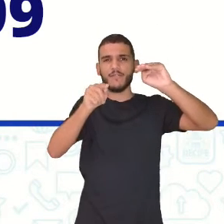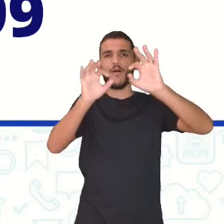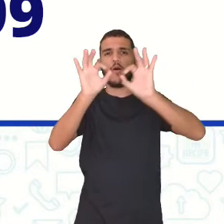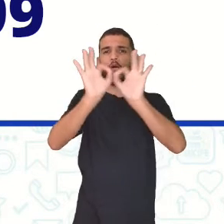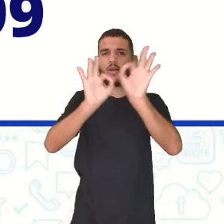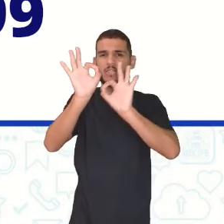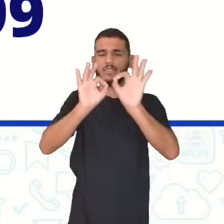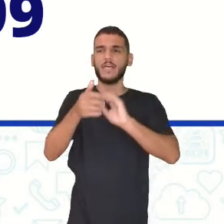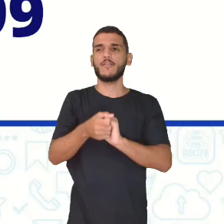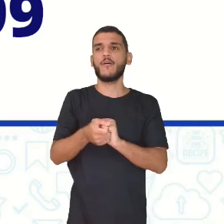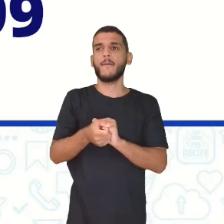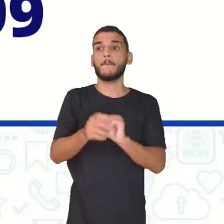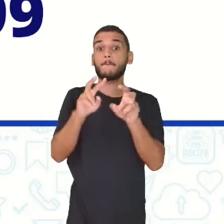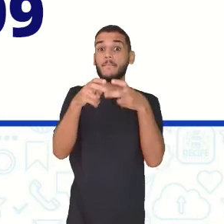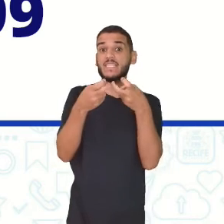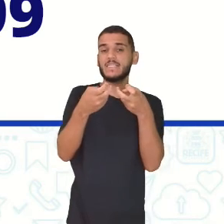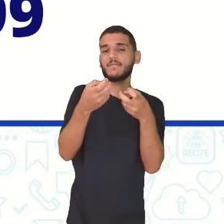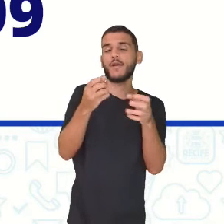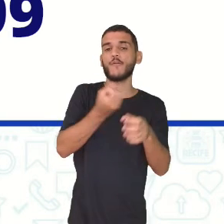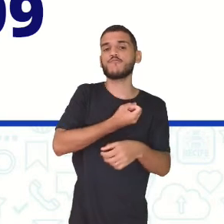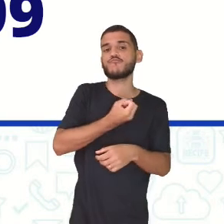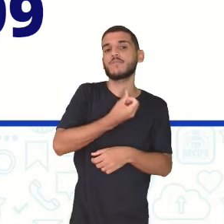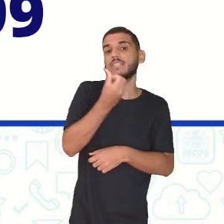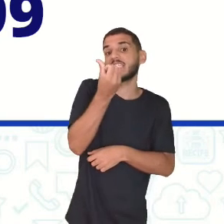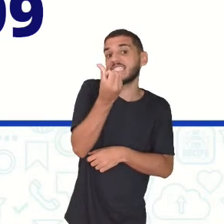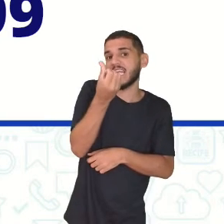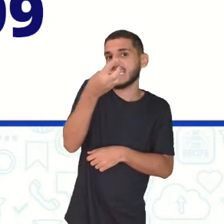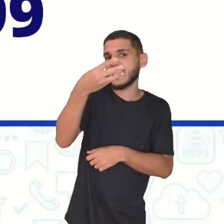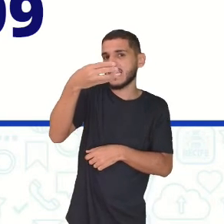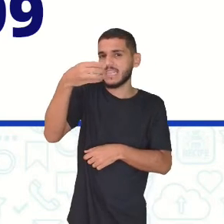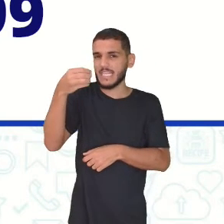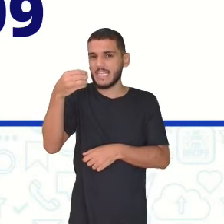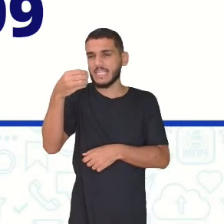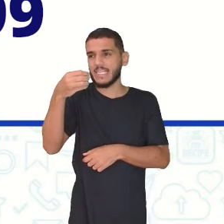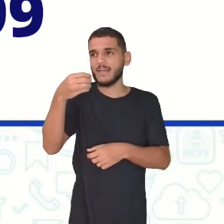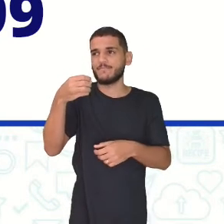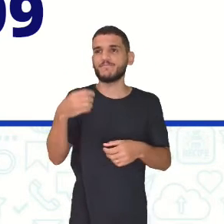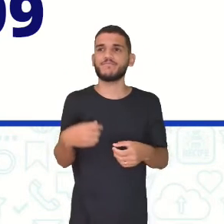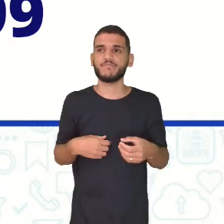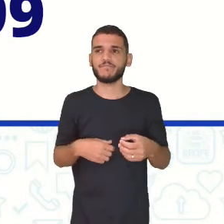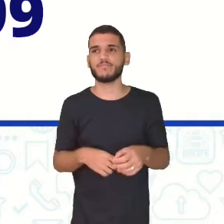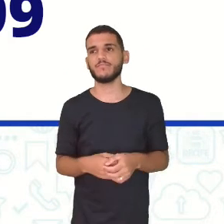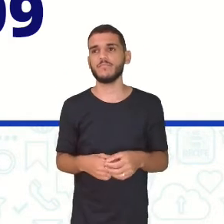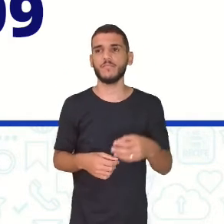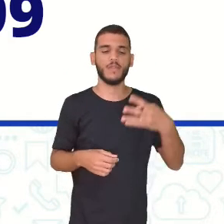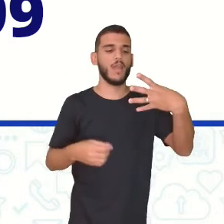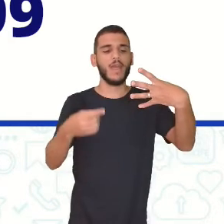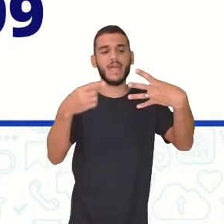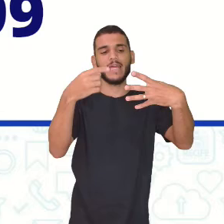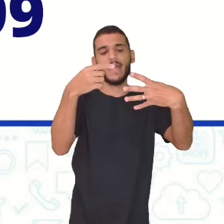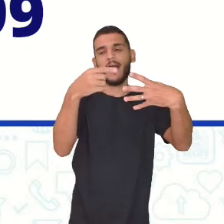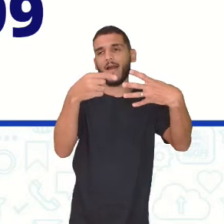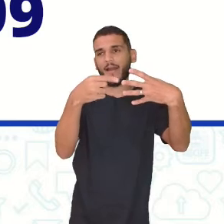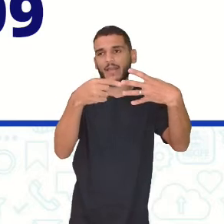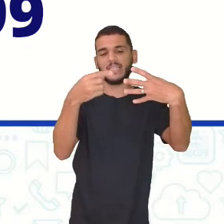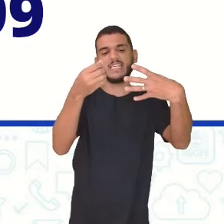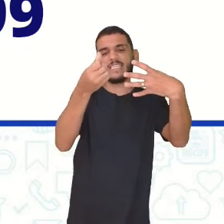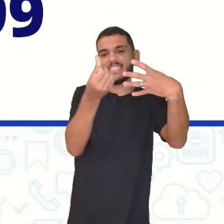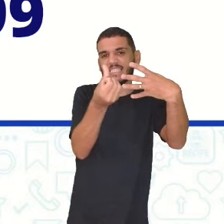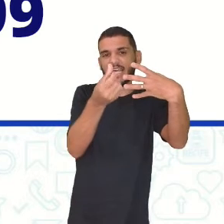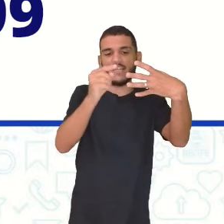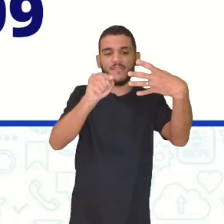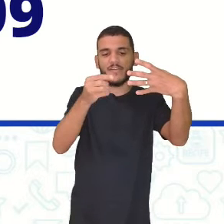o 6,30, por exemplo, eu poderia retirar aquele zero dali, tá? 6,3